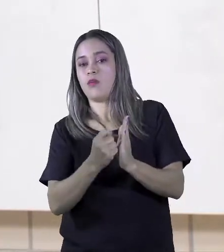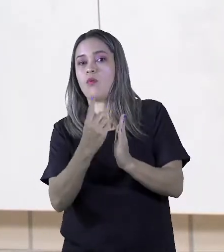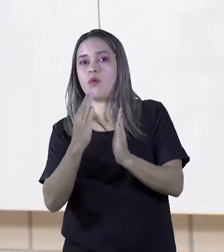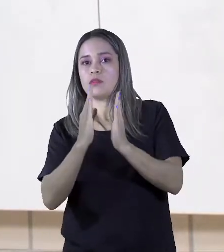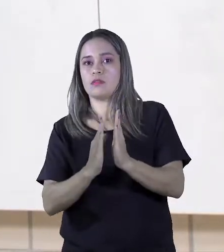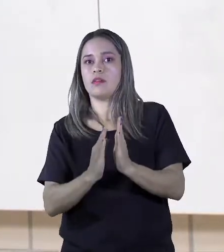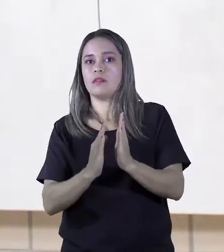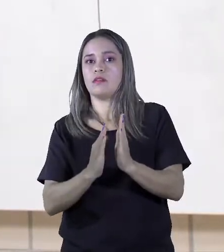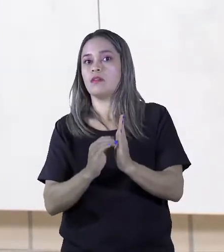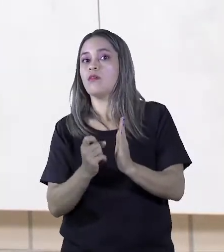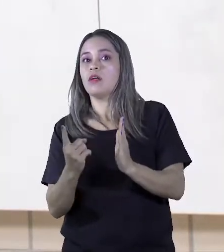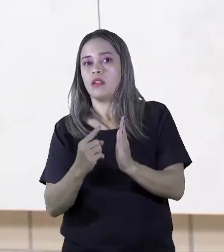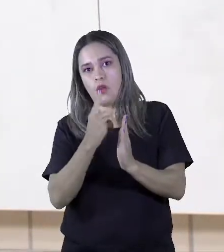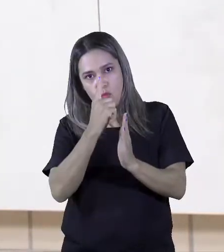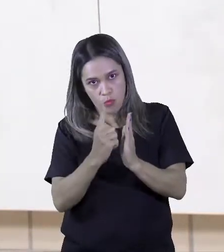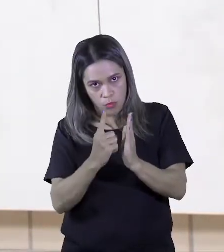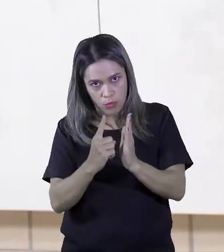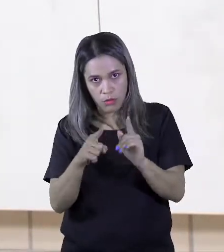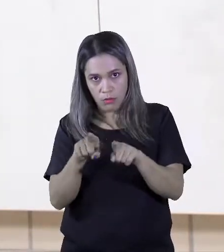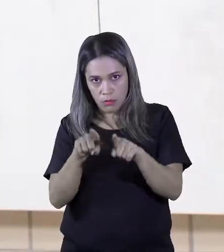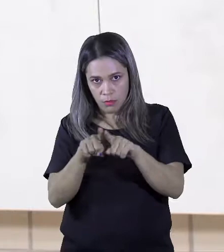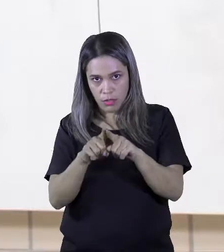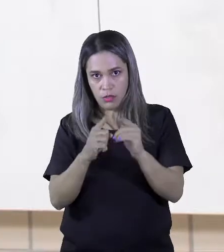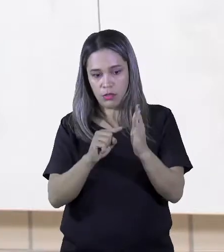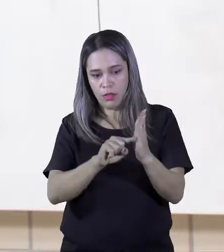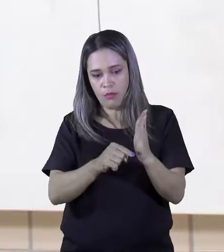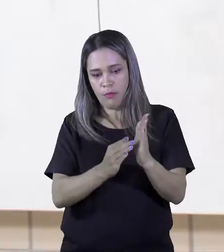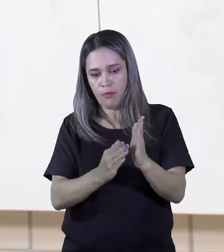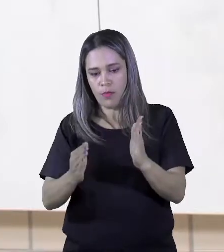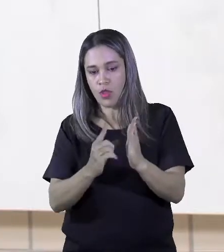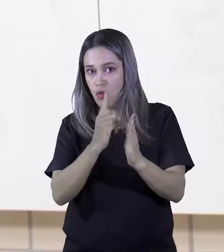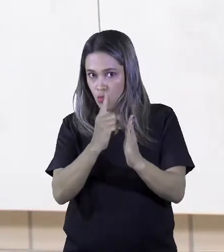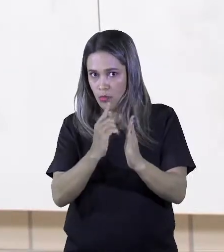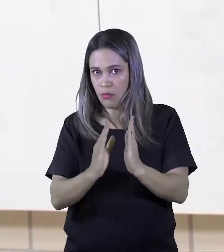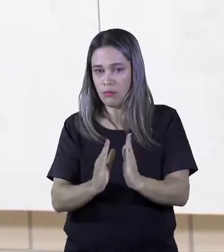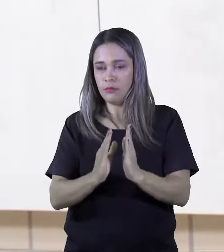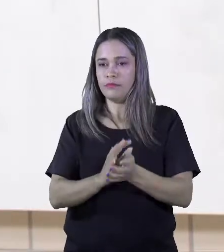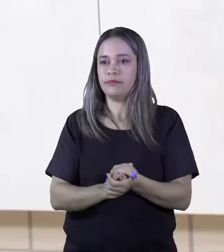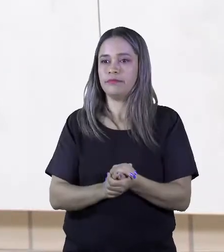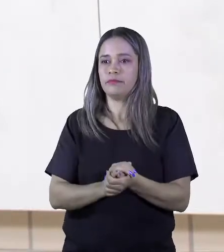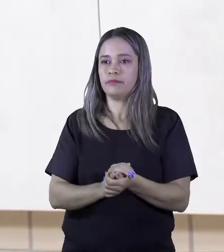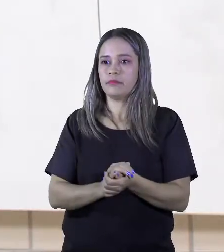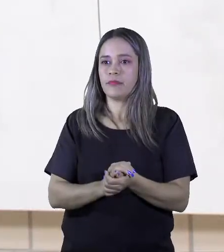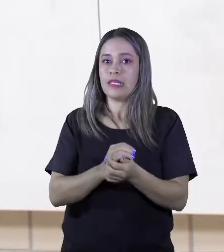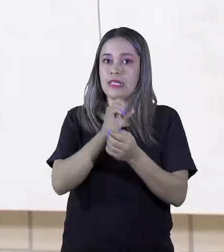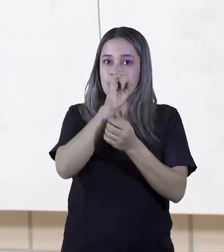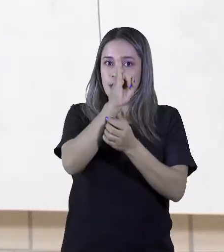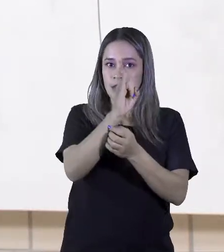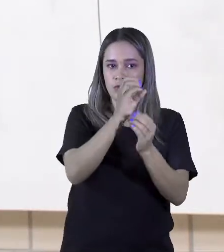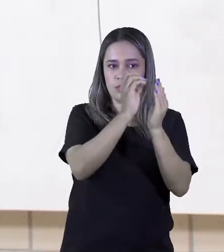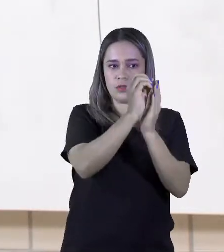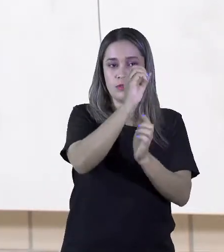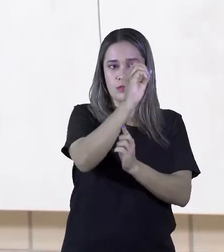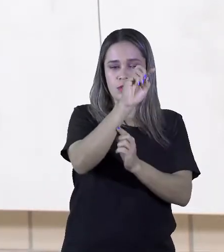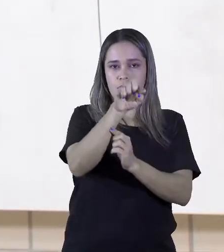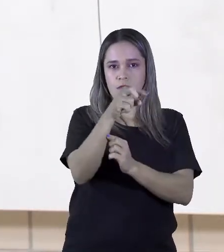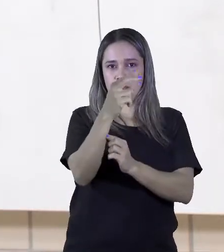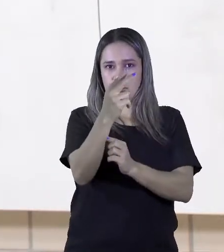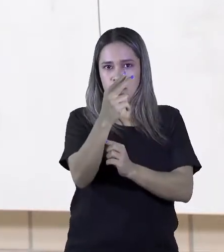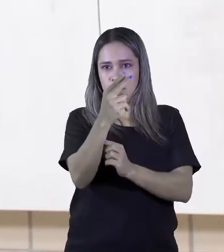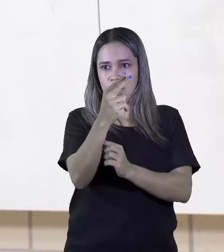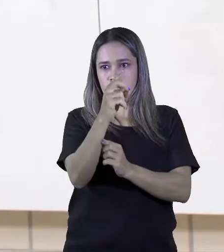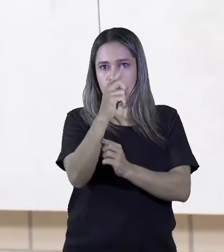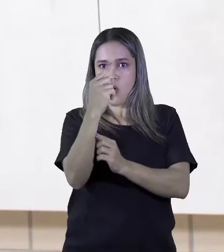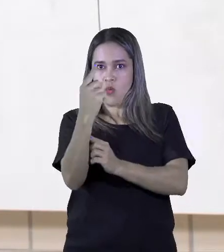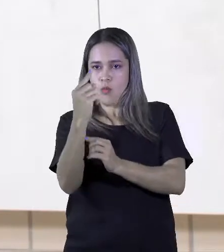tem uma casa após a vírgula. Então, se o 0,2 tem uma casa após a vírgula e o